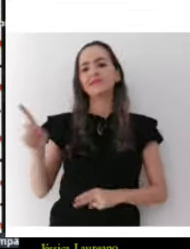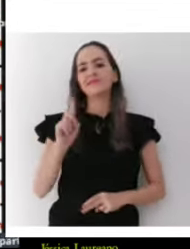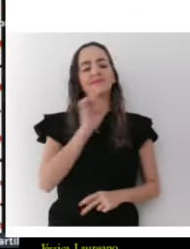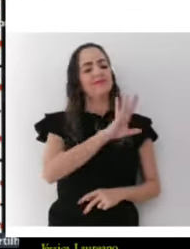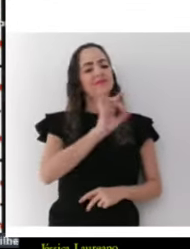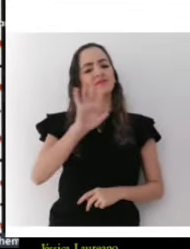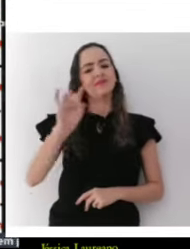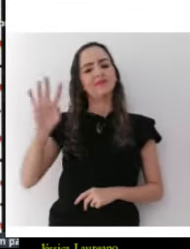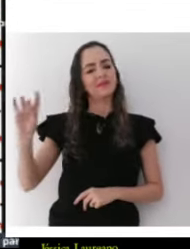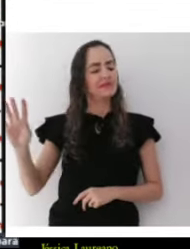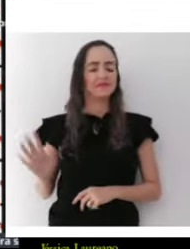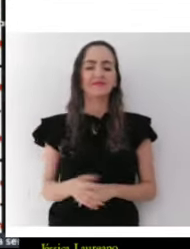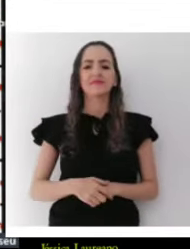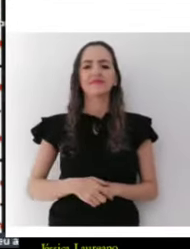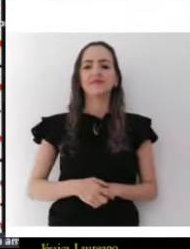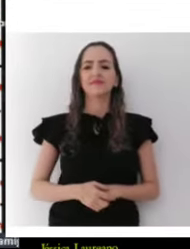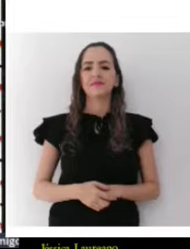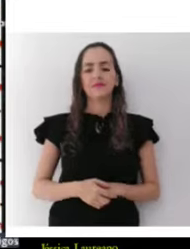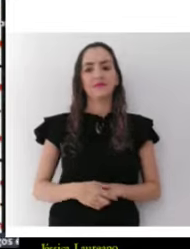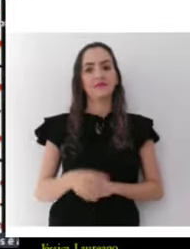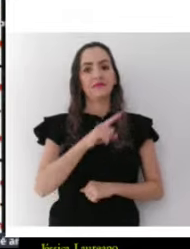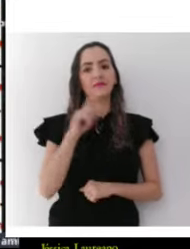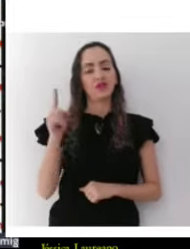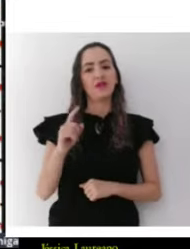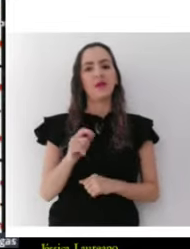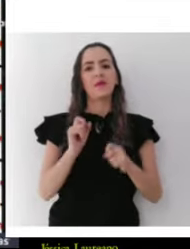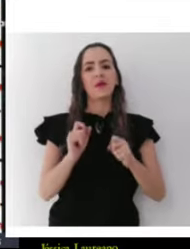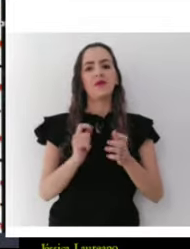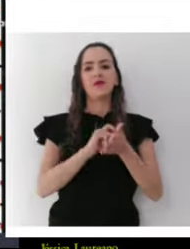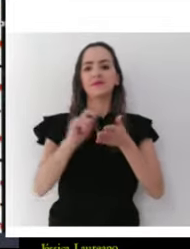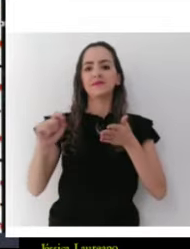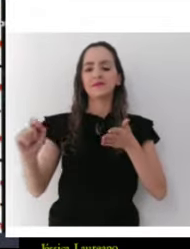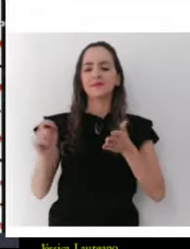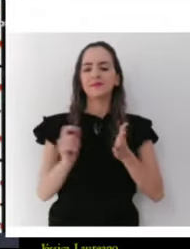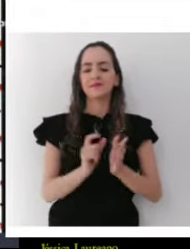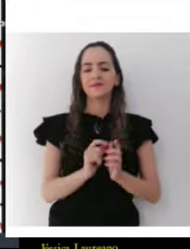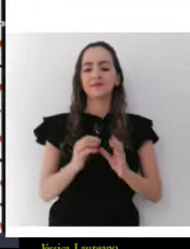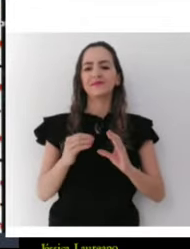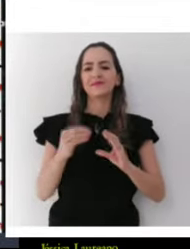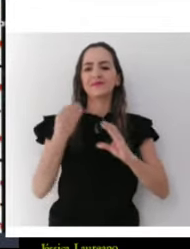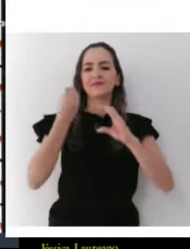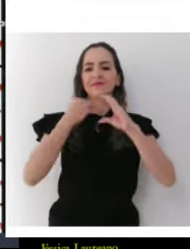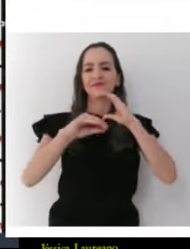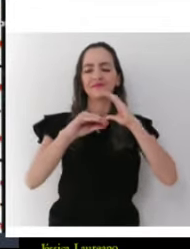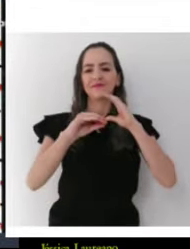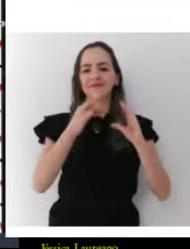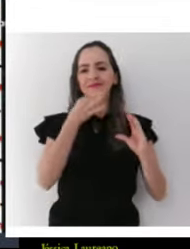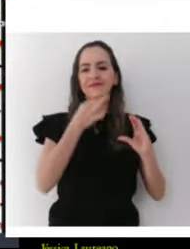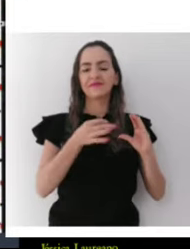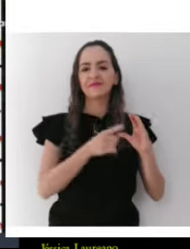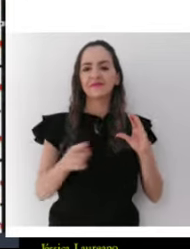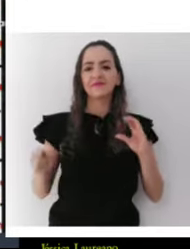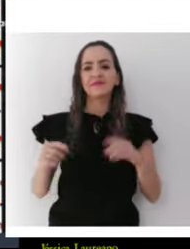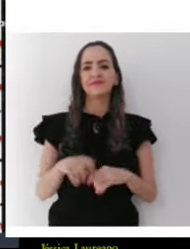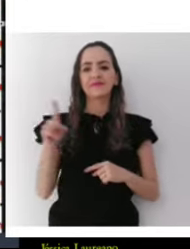Próximo slide. Então, eu quero aí alguém anotando no chat. Caio, seja muito bem-vindo. Caio, a qualquer momento, vai dar uma força aqui para mim no